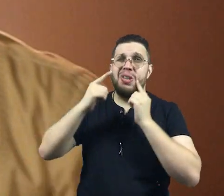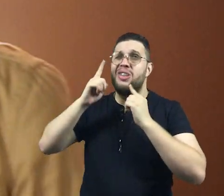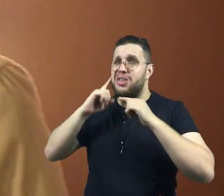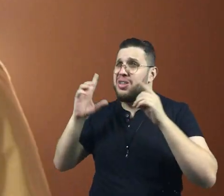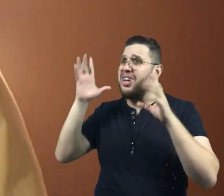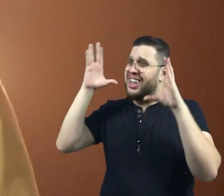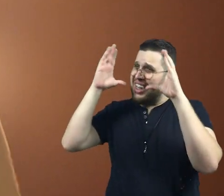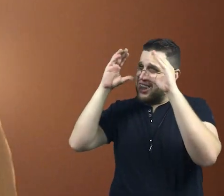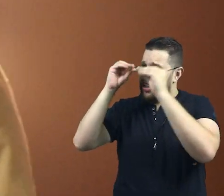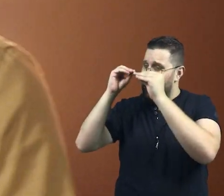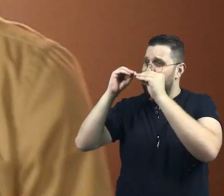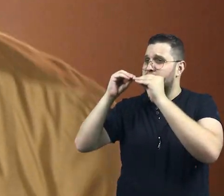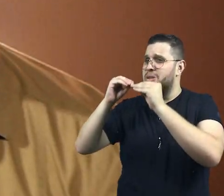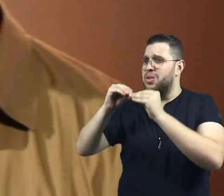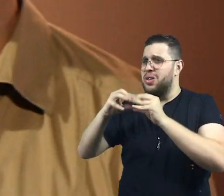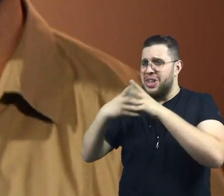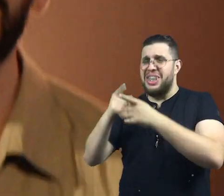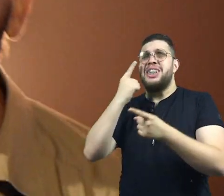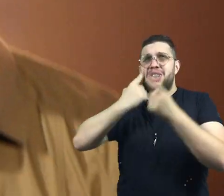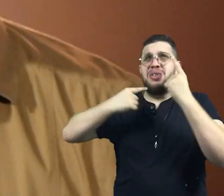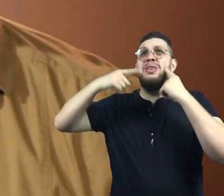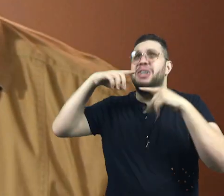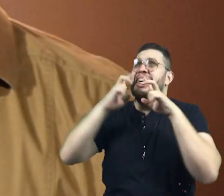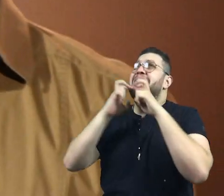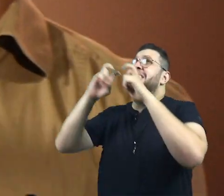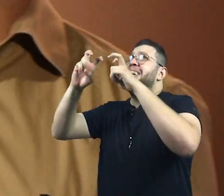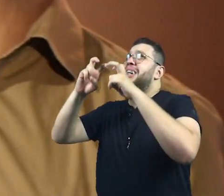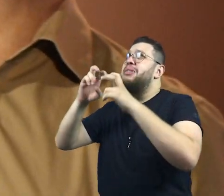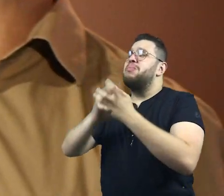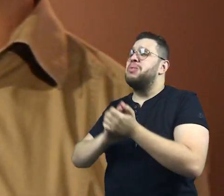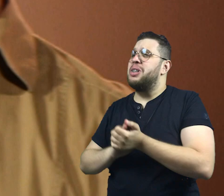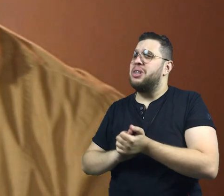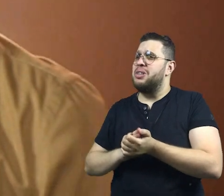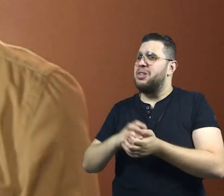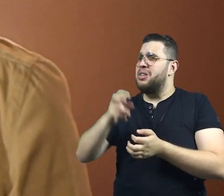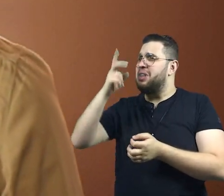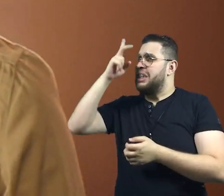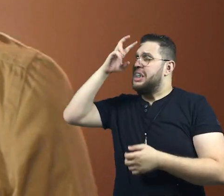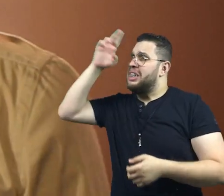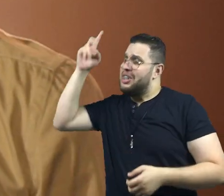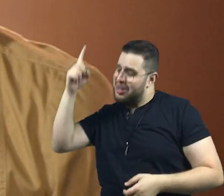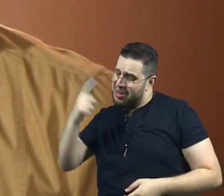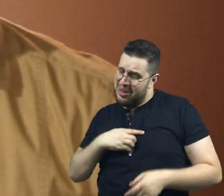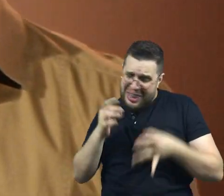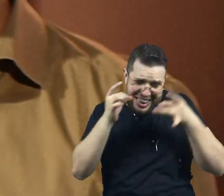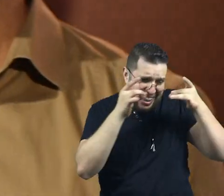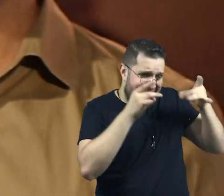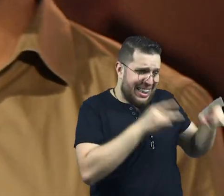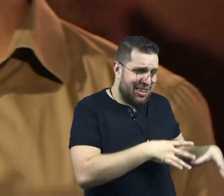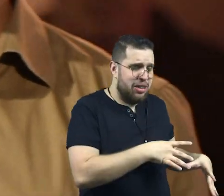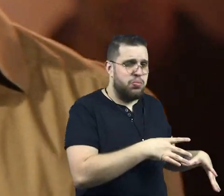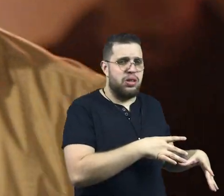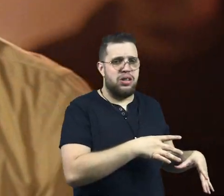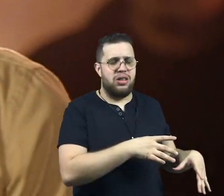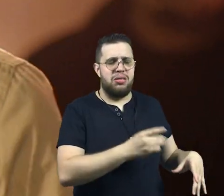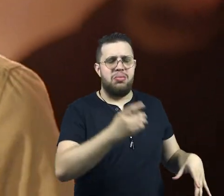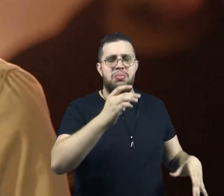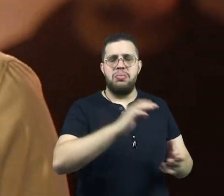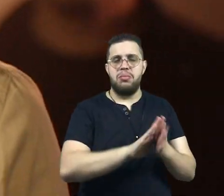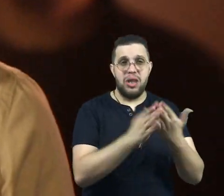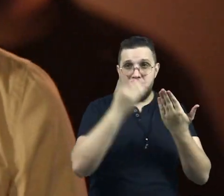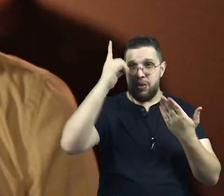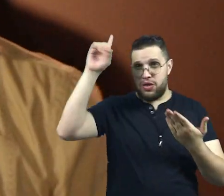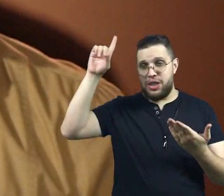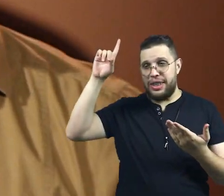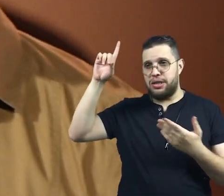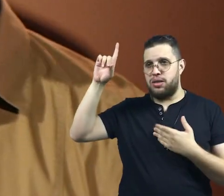que a gente passe uma noite chorando e clamando, e o nosso Pai nos desprezando. A palavra do Senhor diz que a ira